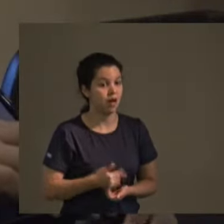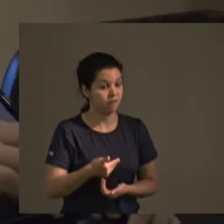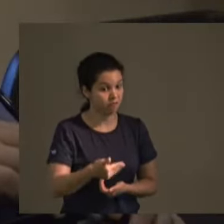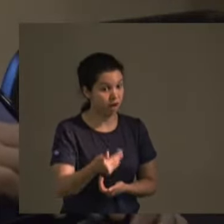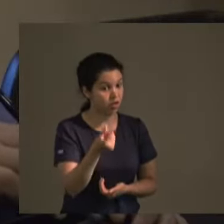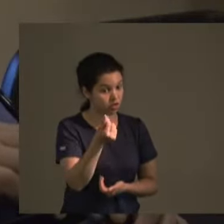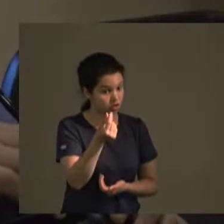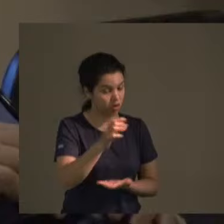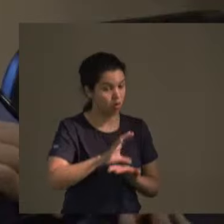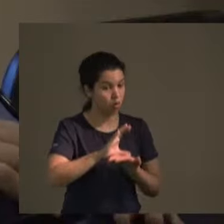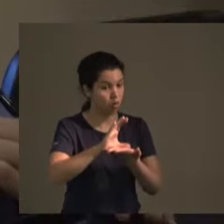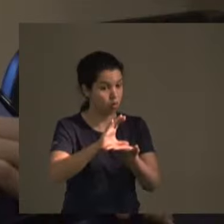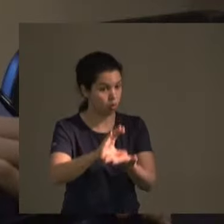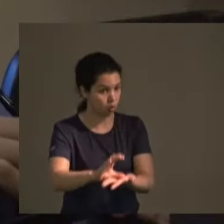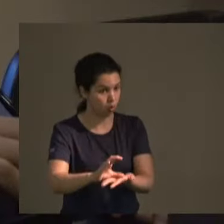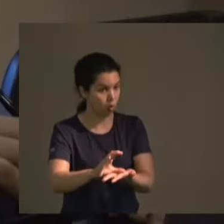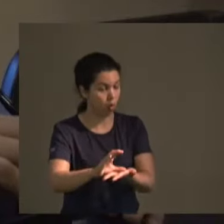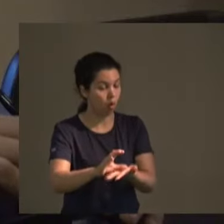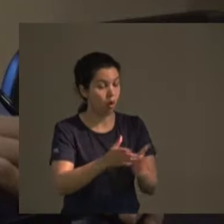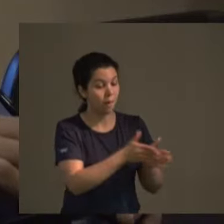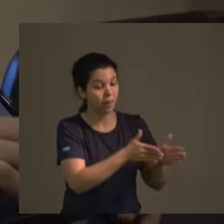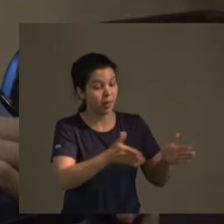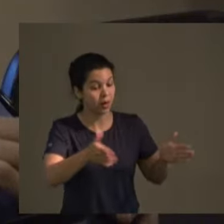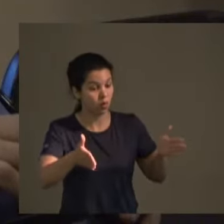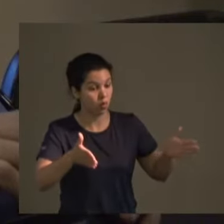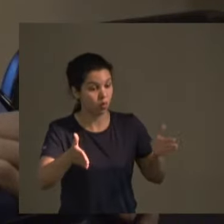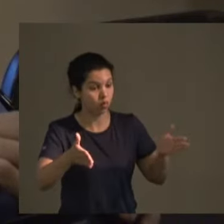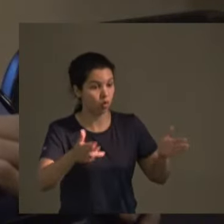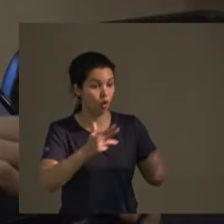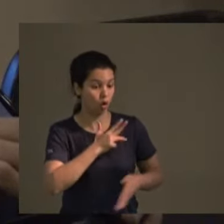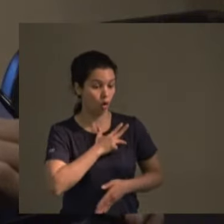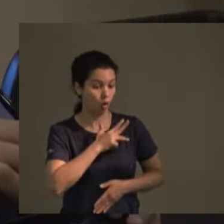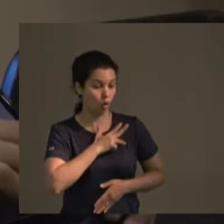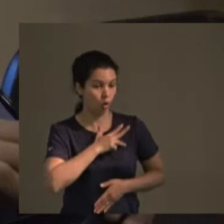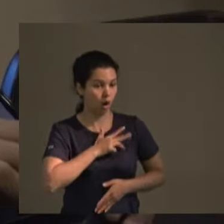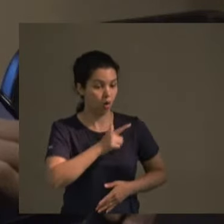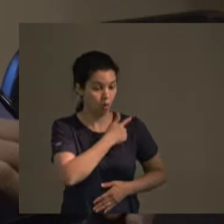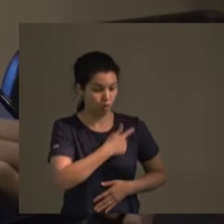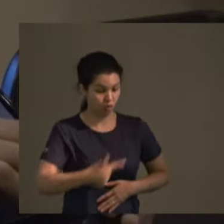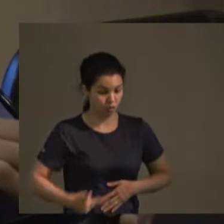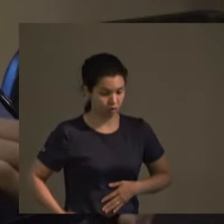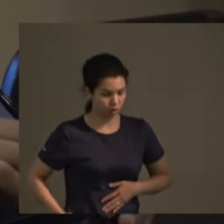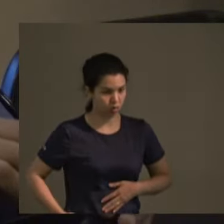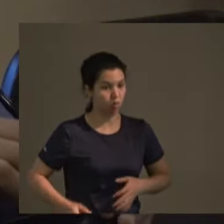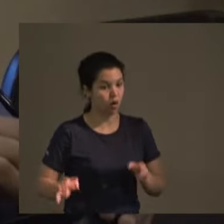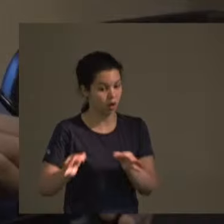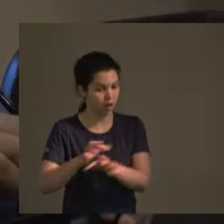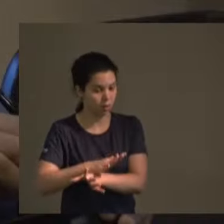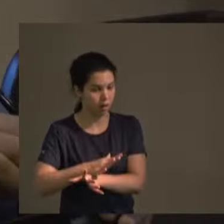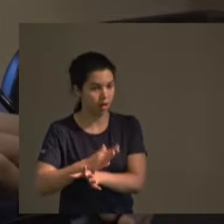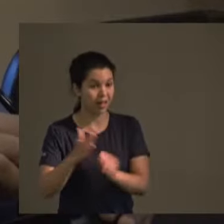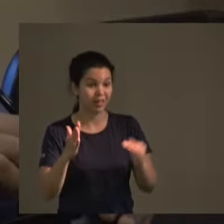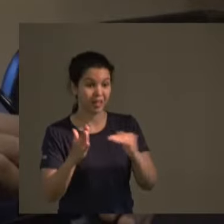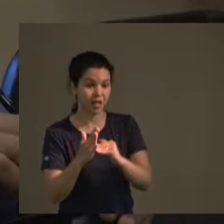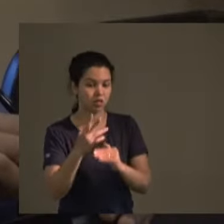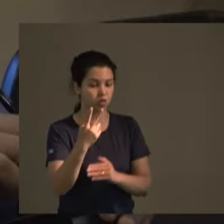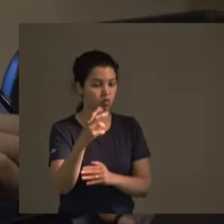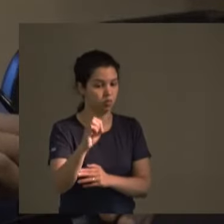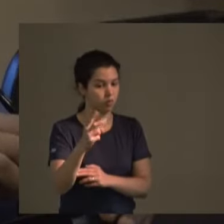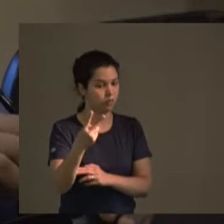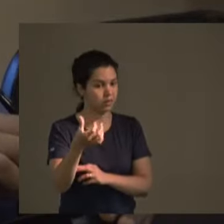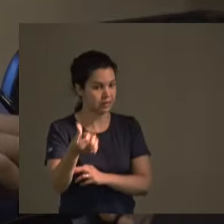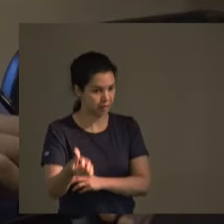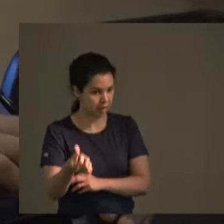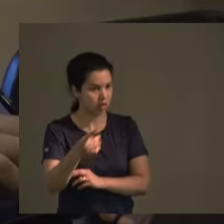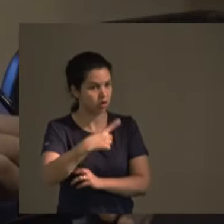do governo Lula 3, né? Então, até o final de 2026, é o que se espera, é esse investimento